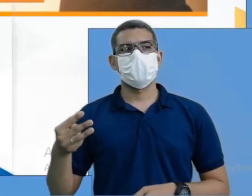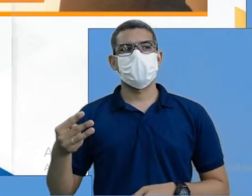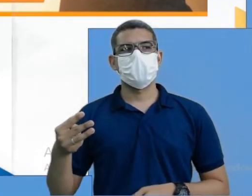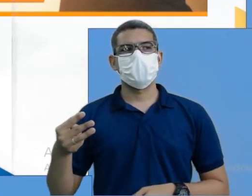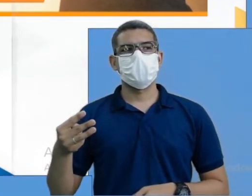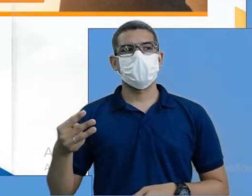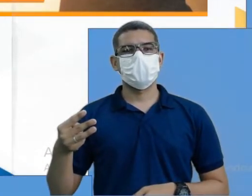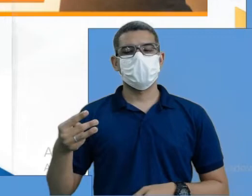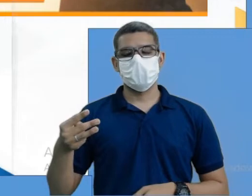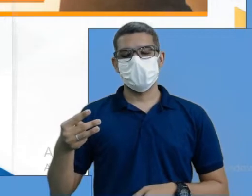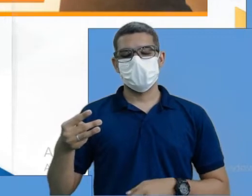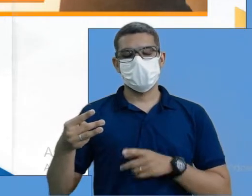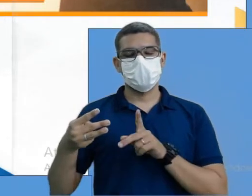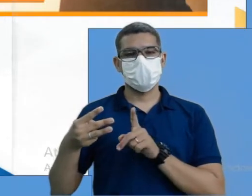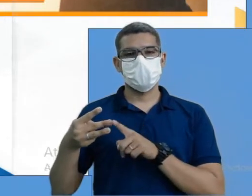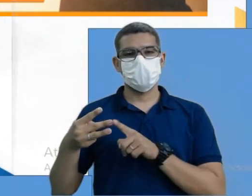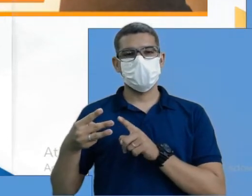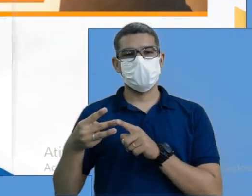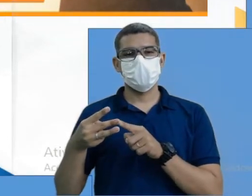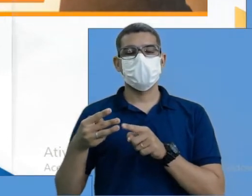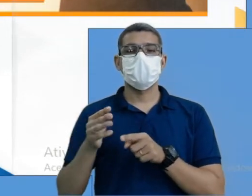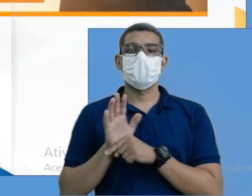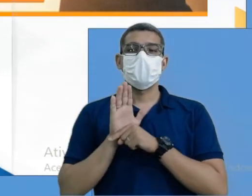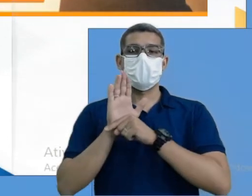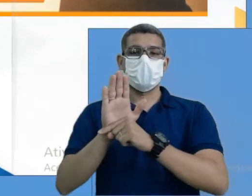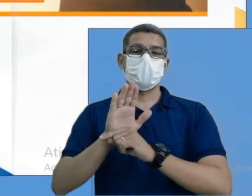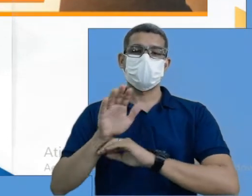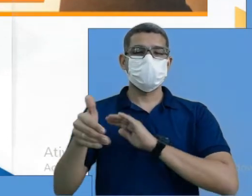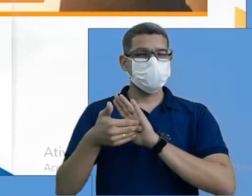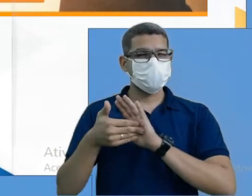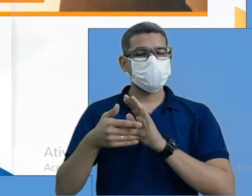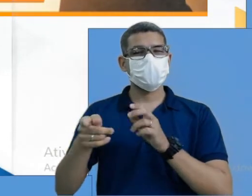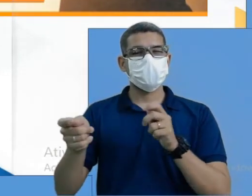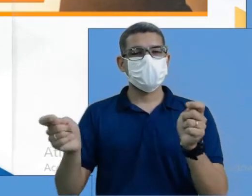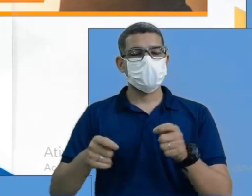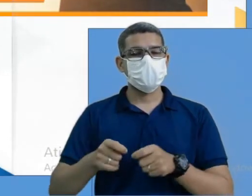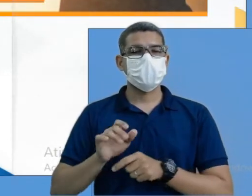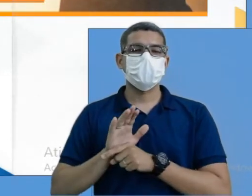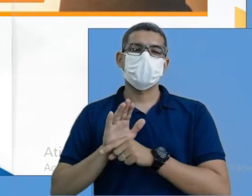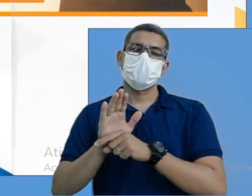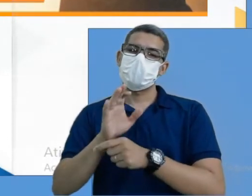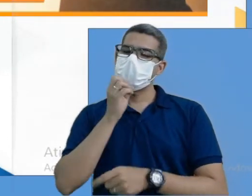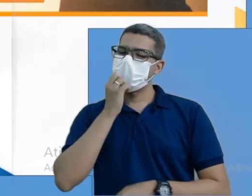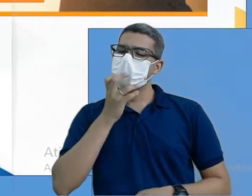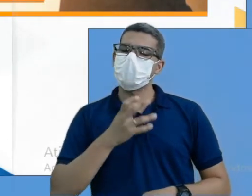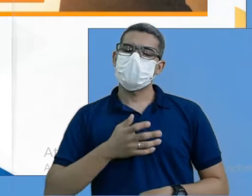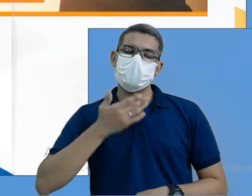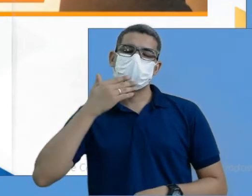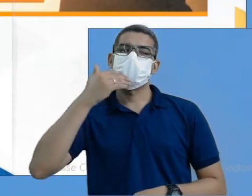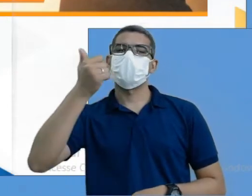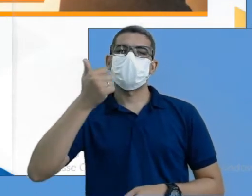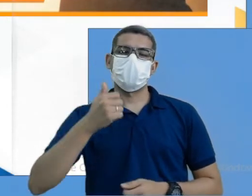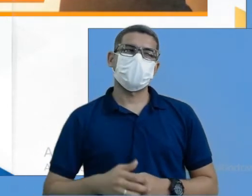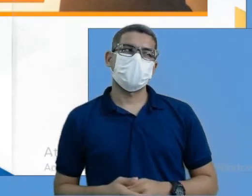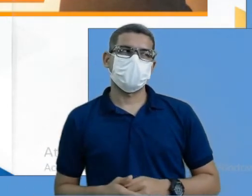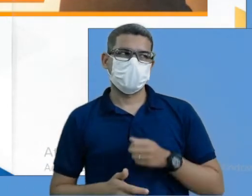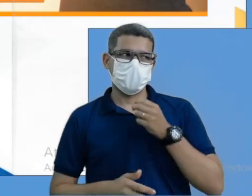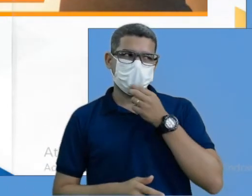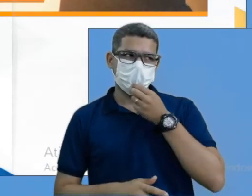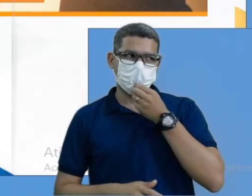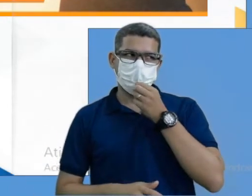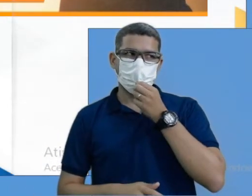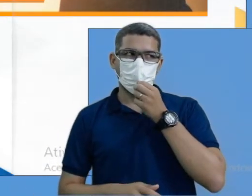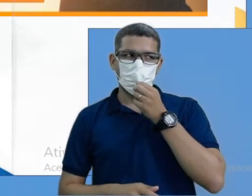Go. Number 2. Você vai ter uma ajuda aí mais completa para os refugiados contra